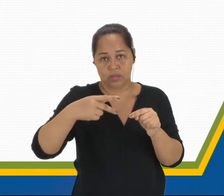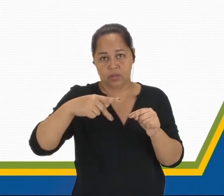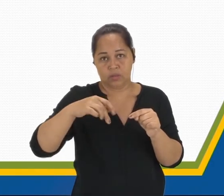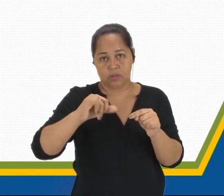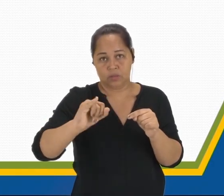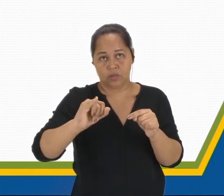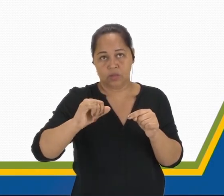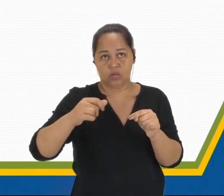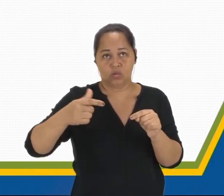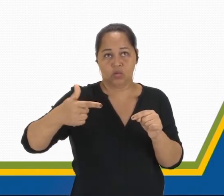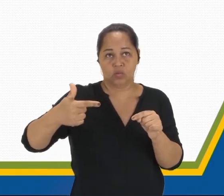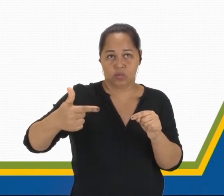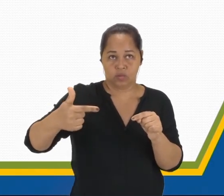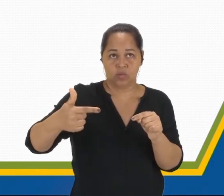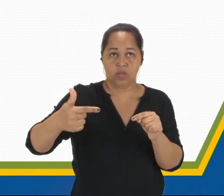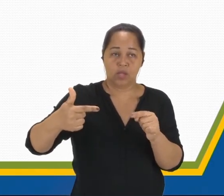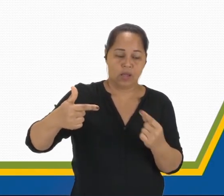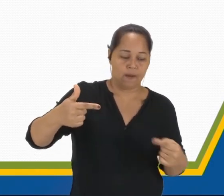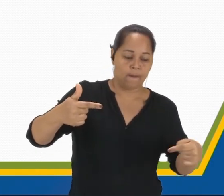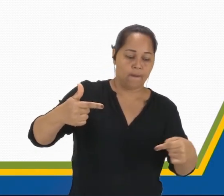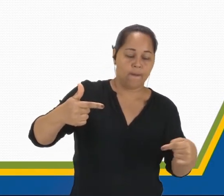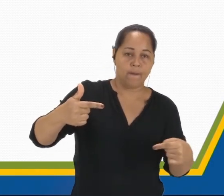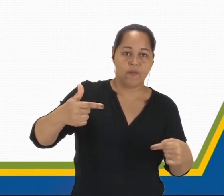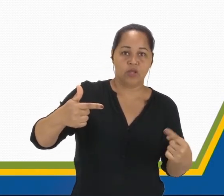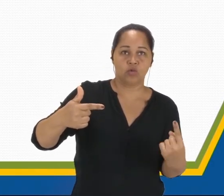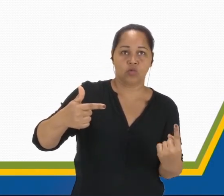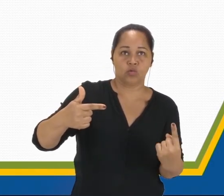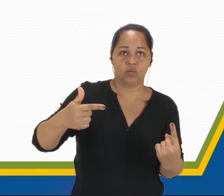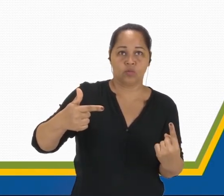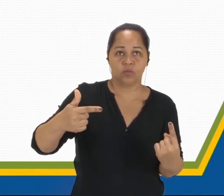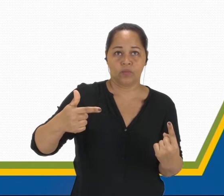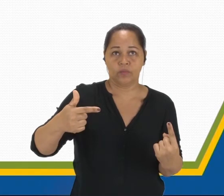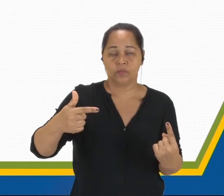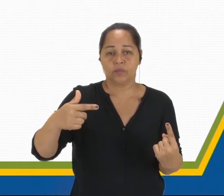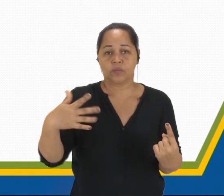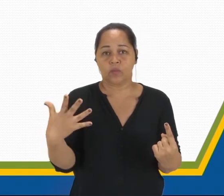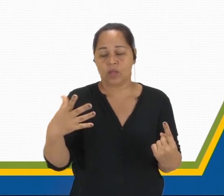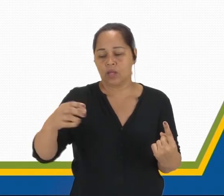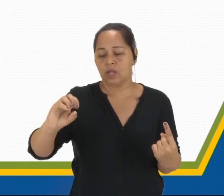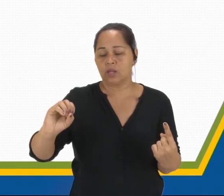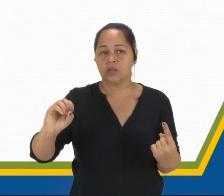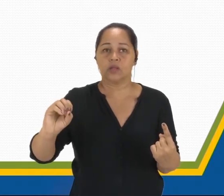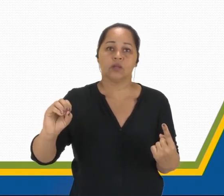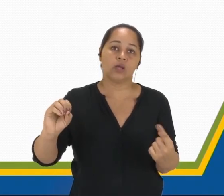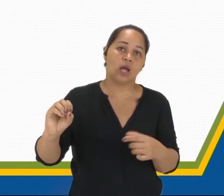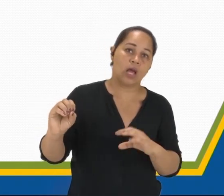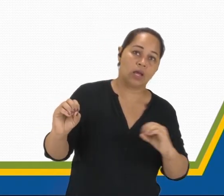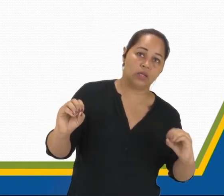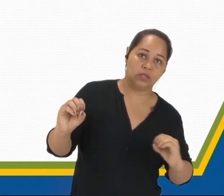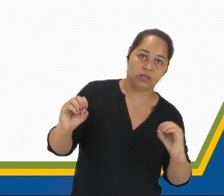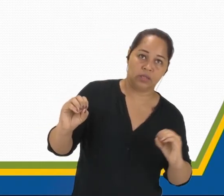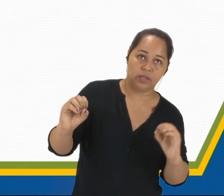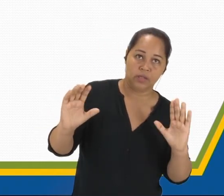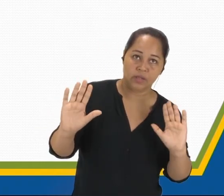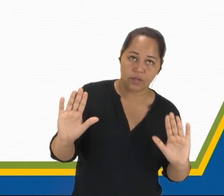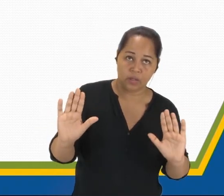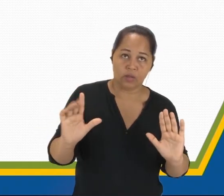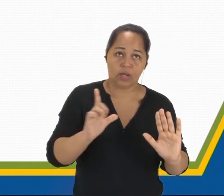possam realmente executar. Para que a gente possa ter a visão a respeito das funções, vamos voltar aqui um pouquinho.